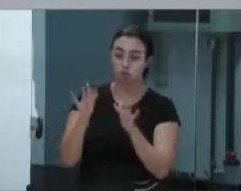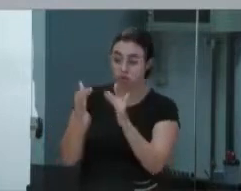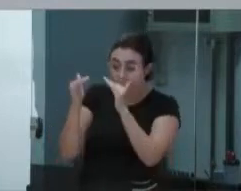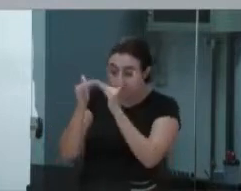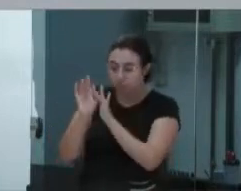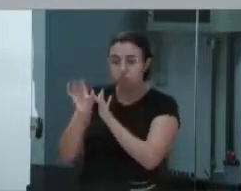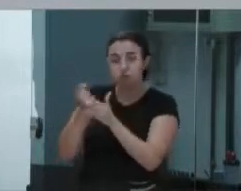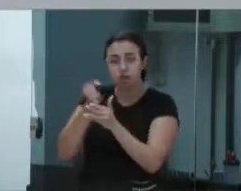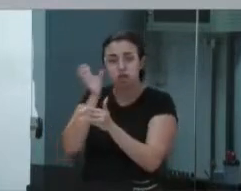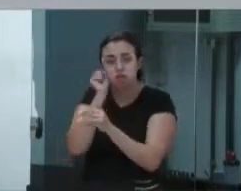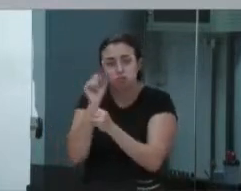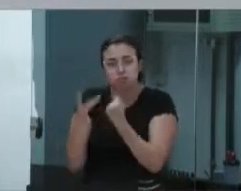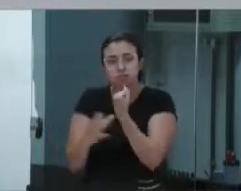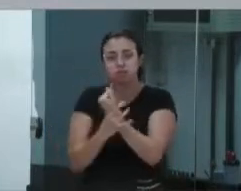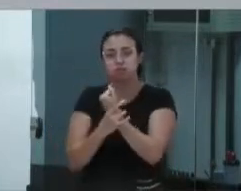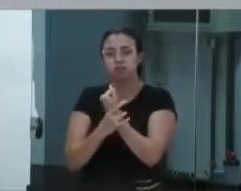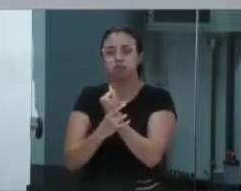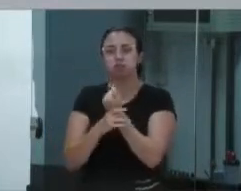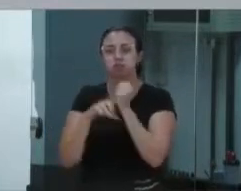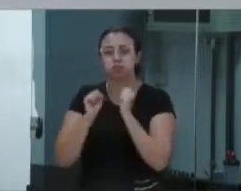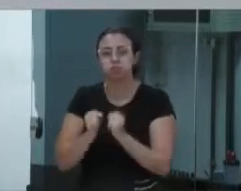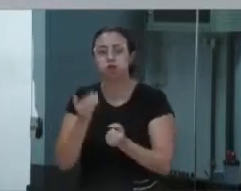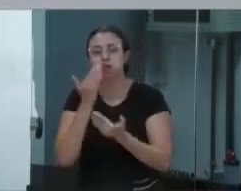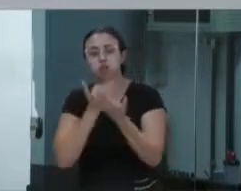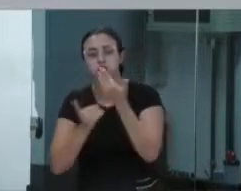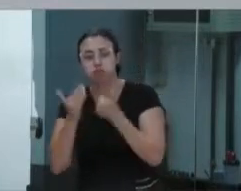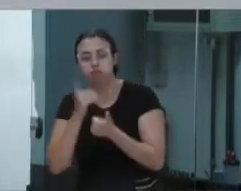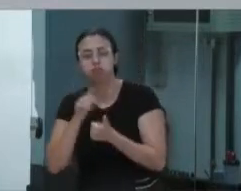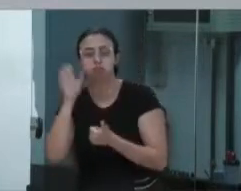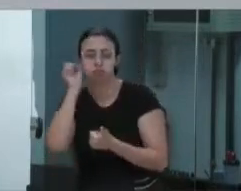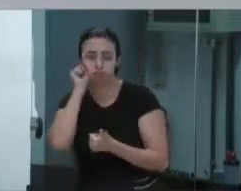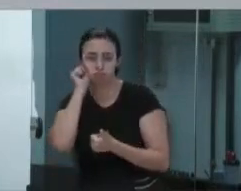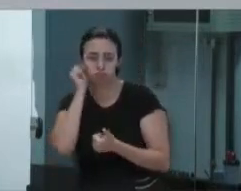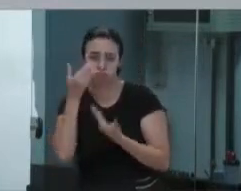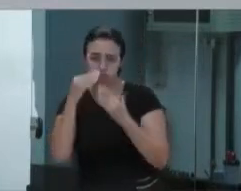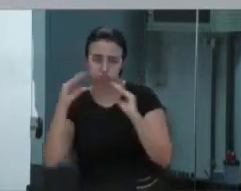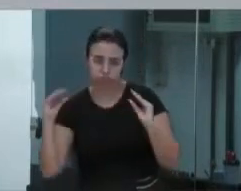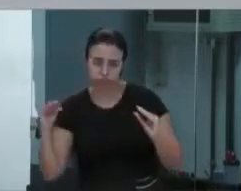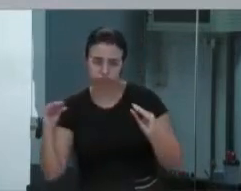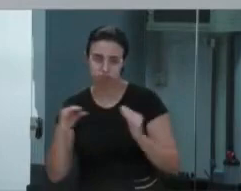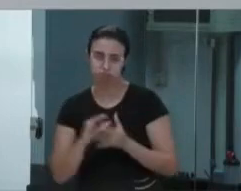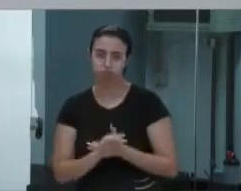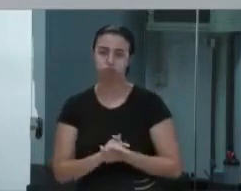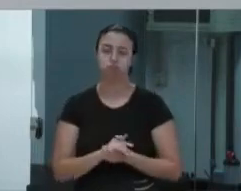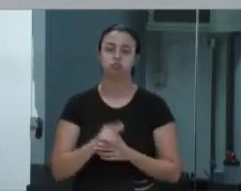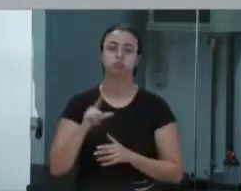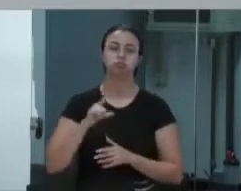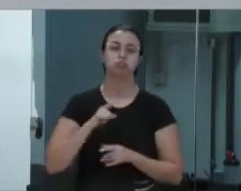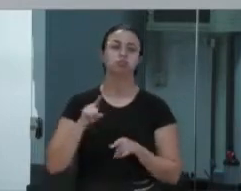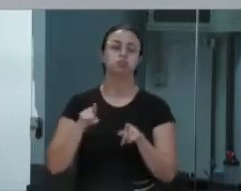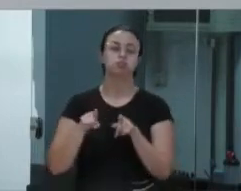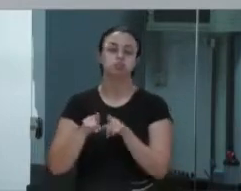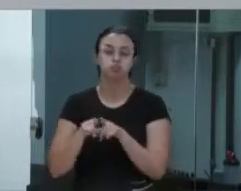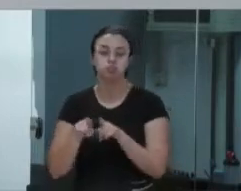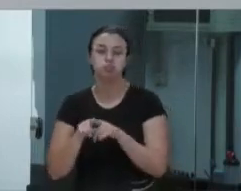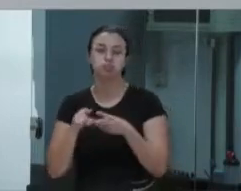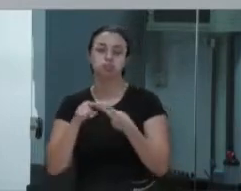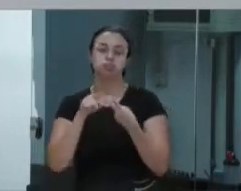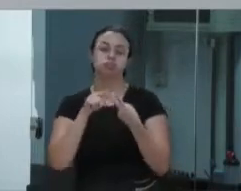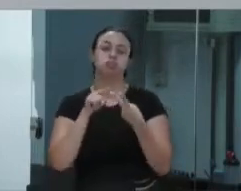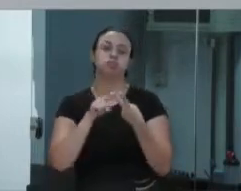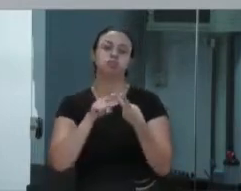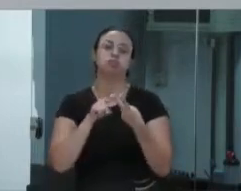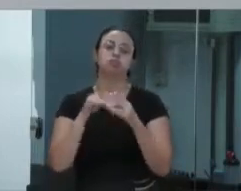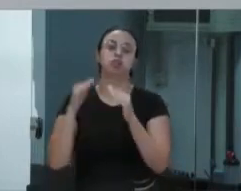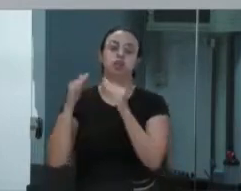lugar para ele dormir, seguro, onde ele possa se alimentar e passar a noite tranquilo. Né, a gente tem o serviço do albergue, nós temos o